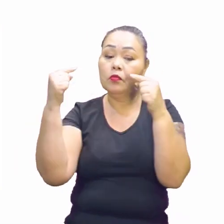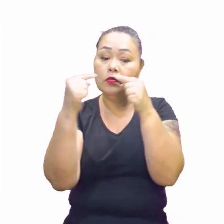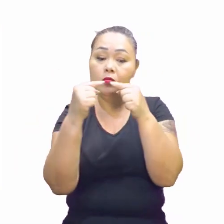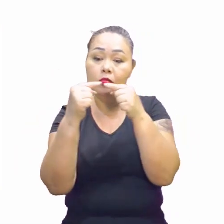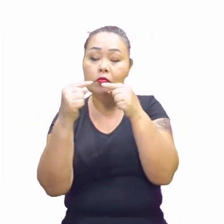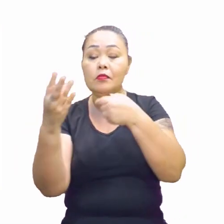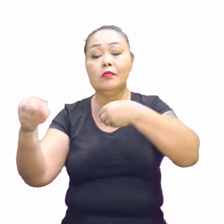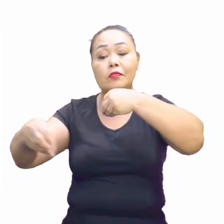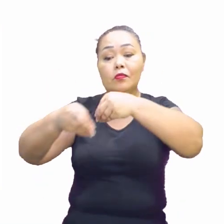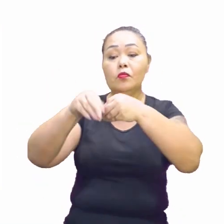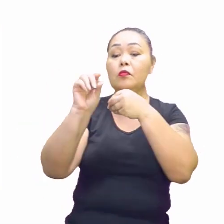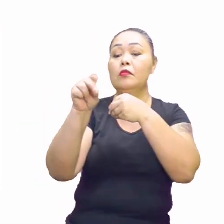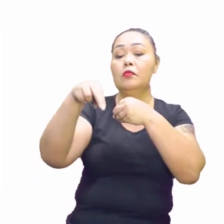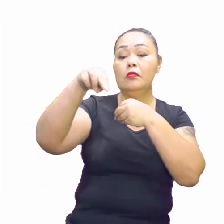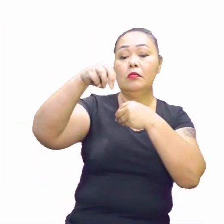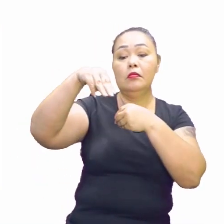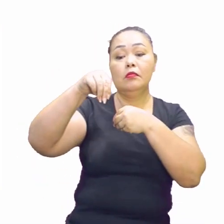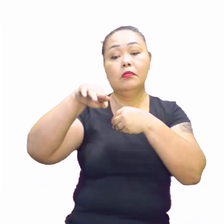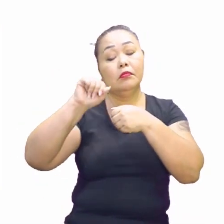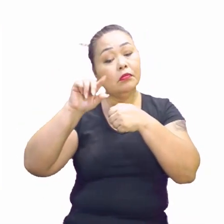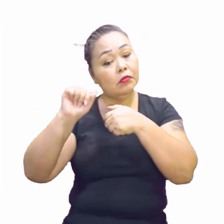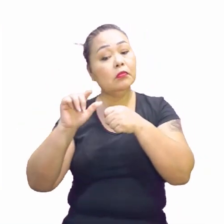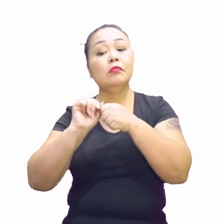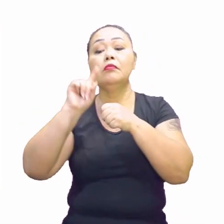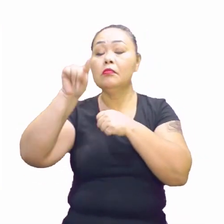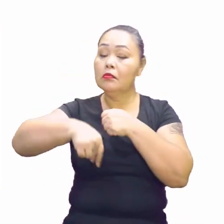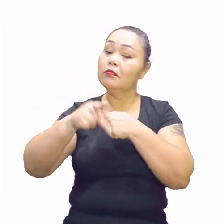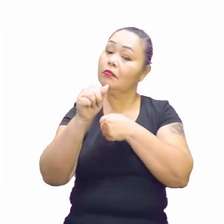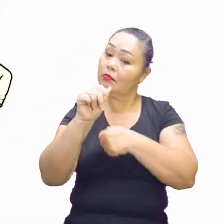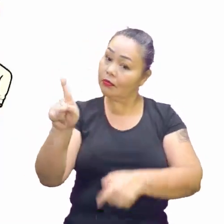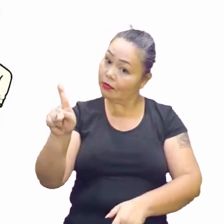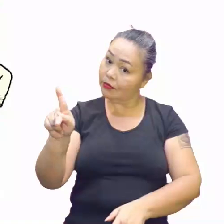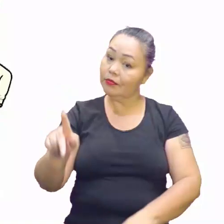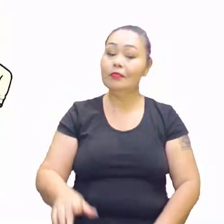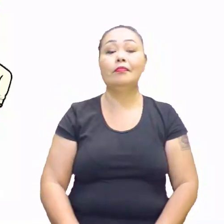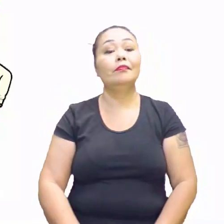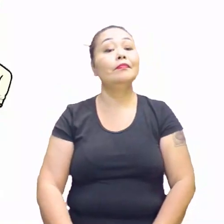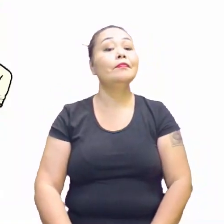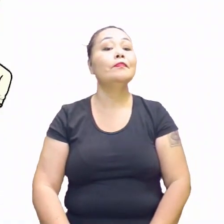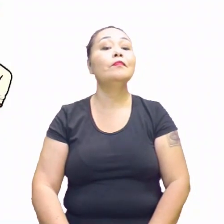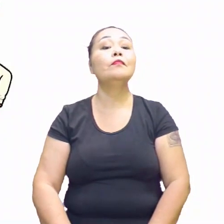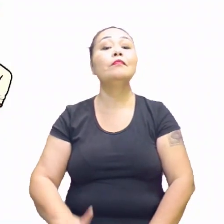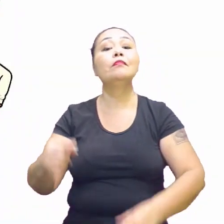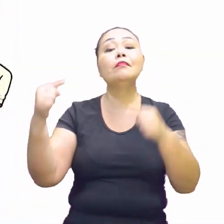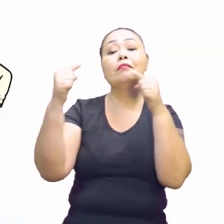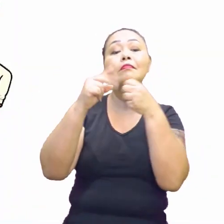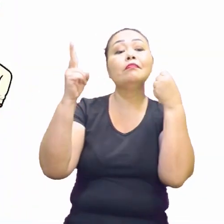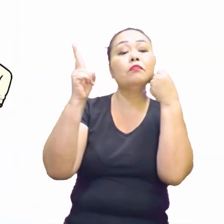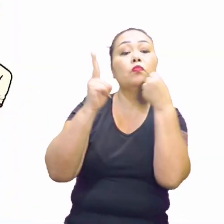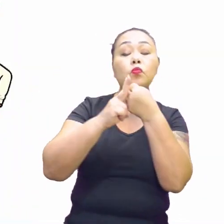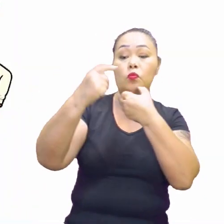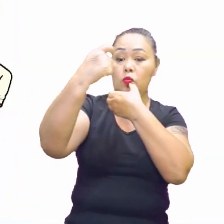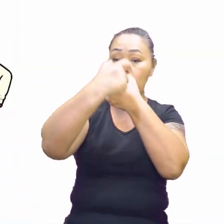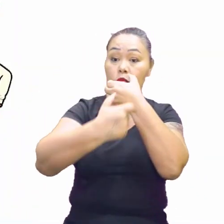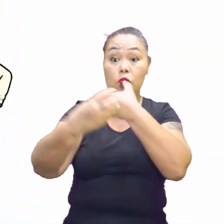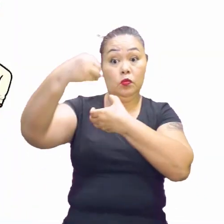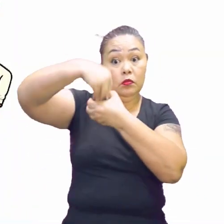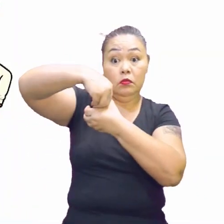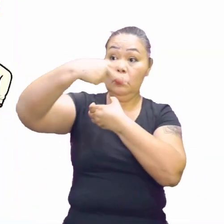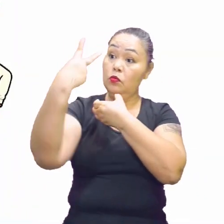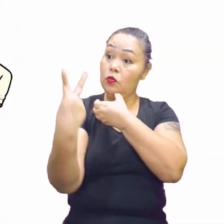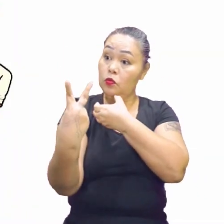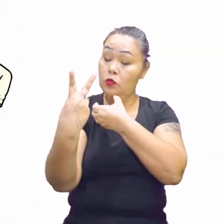a concordância com o adjunto adnominal que está no plural. Concordância verbal, agora